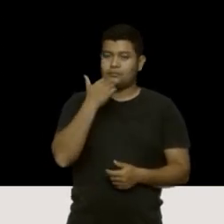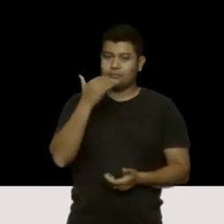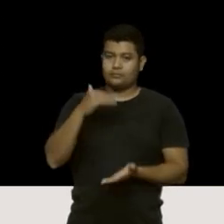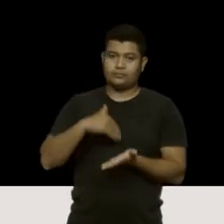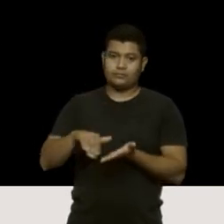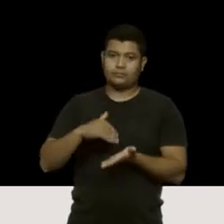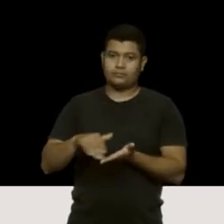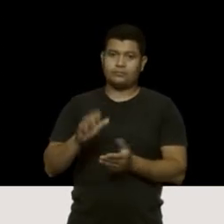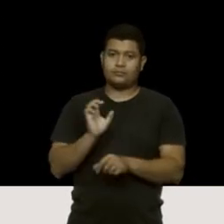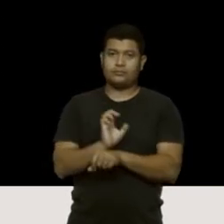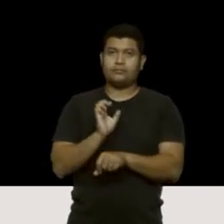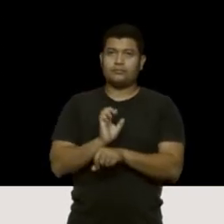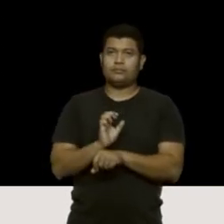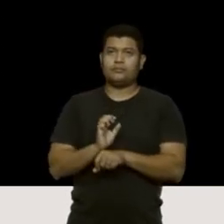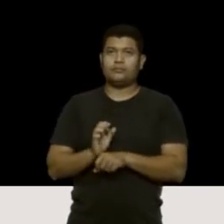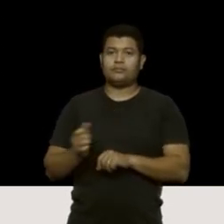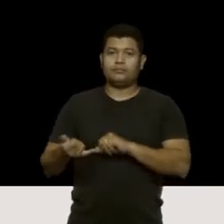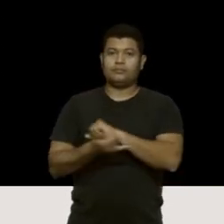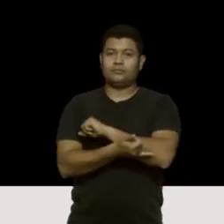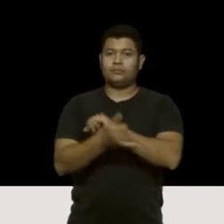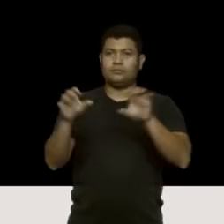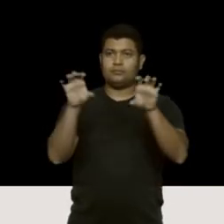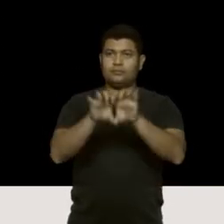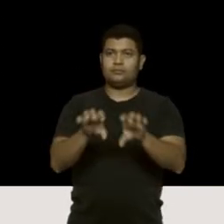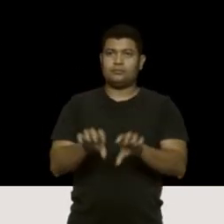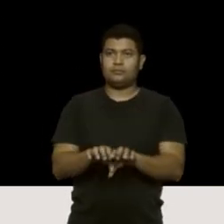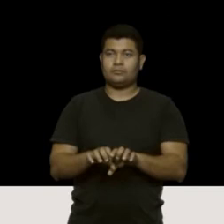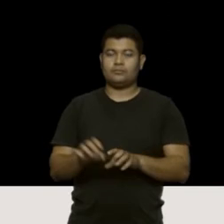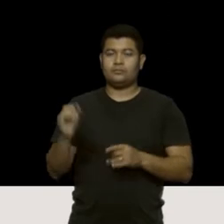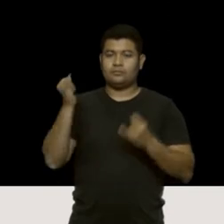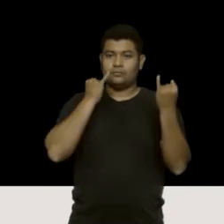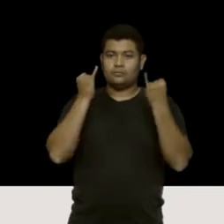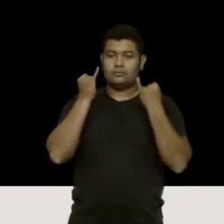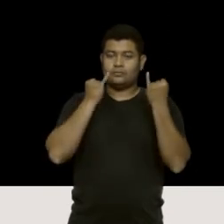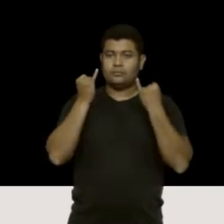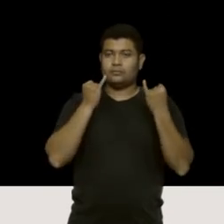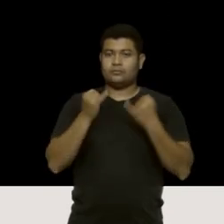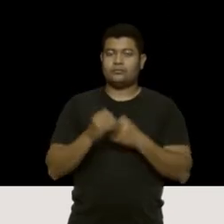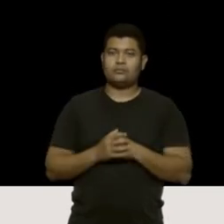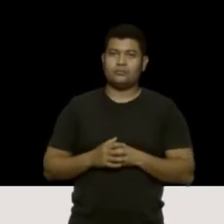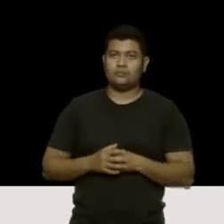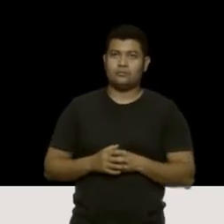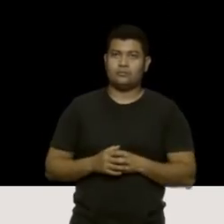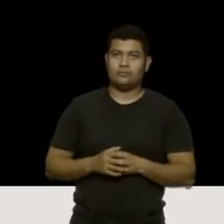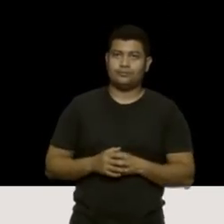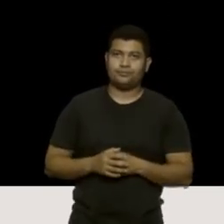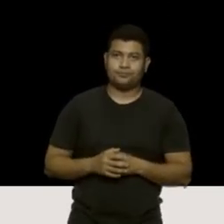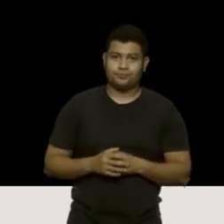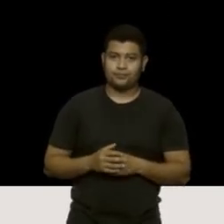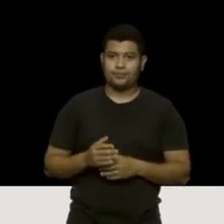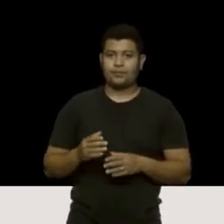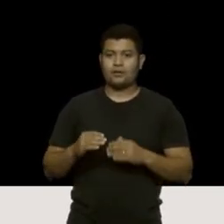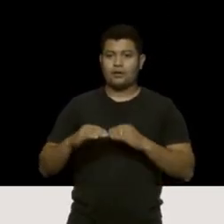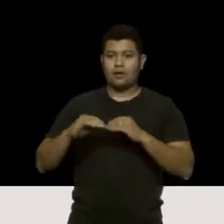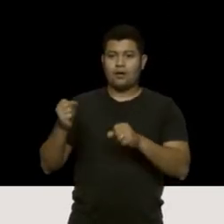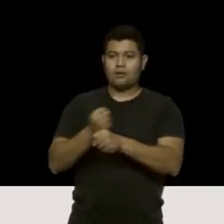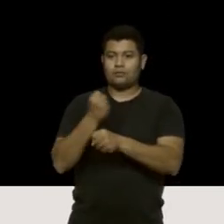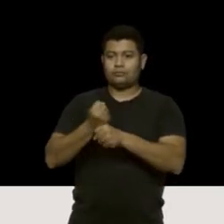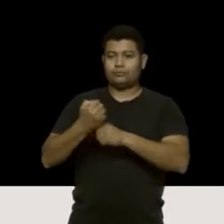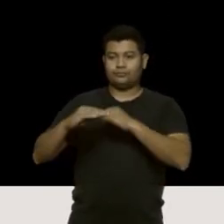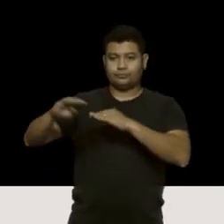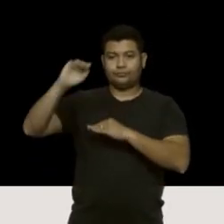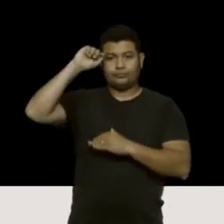ao secretário de Estado da Infraestrutura informações acerca das obras de pavimentação na